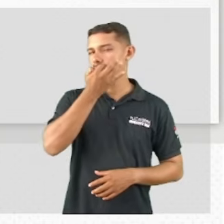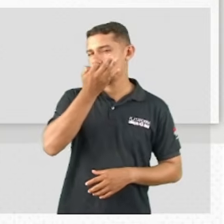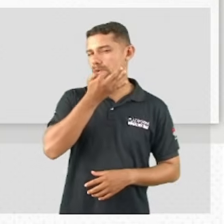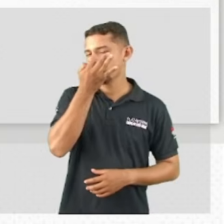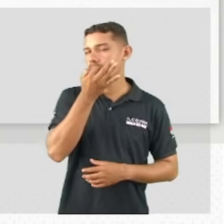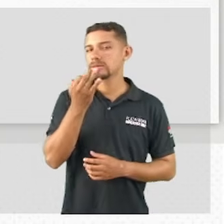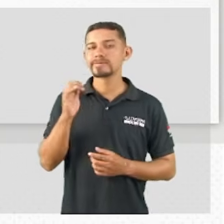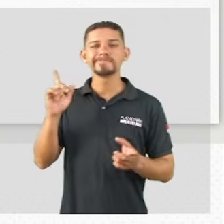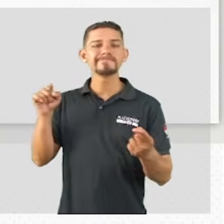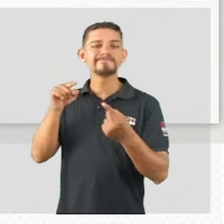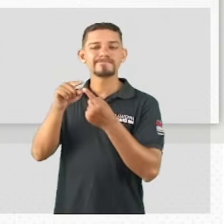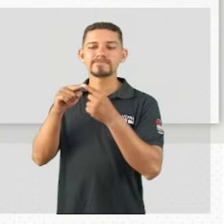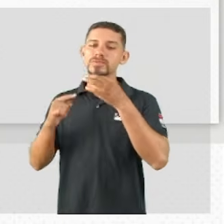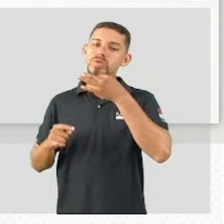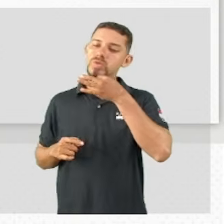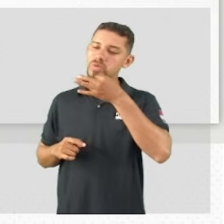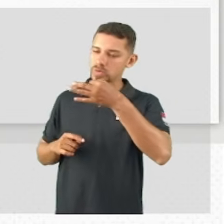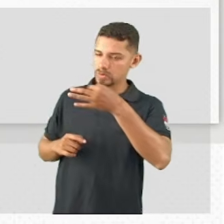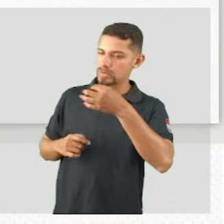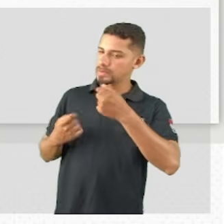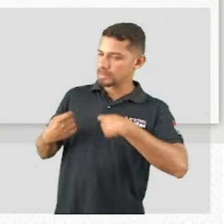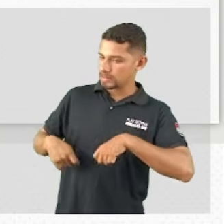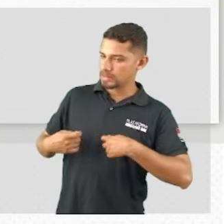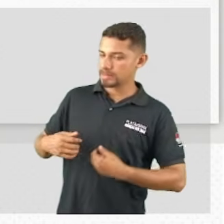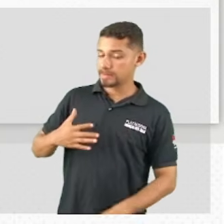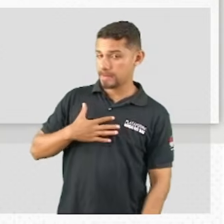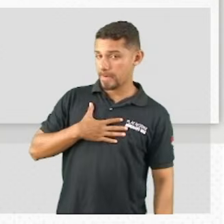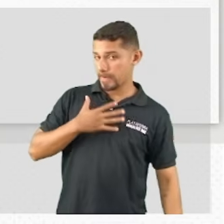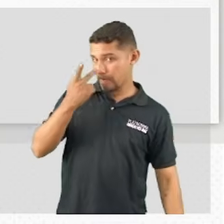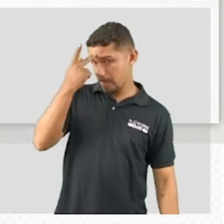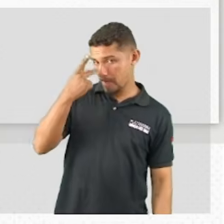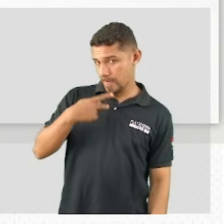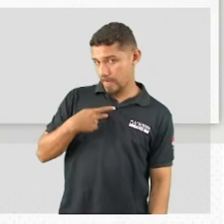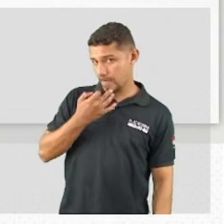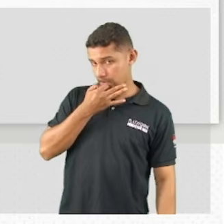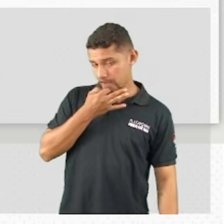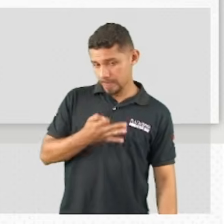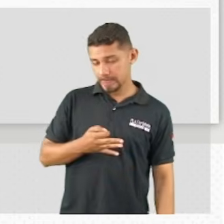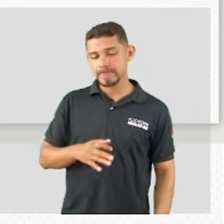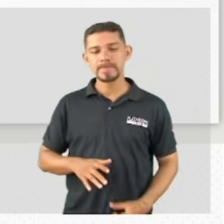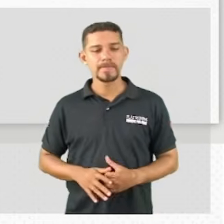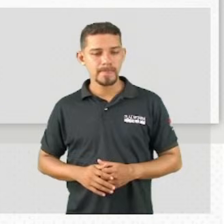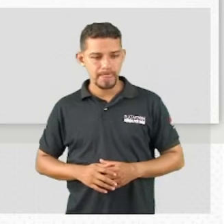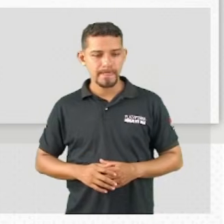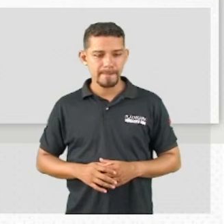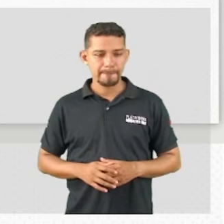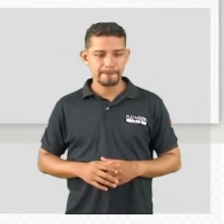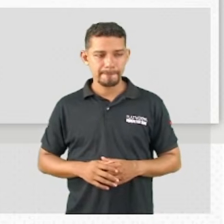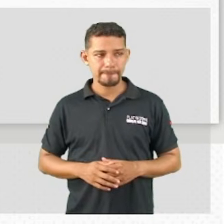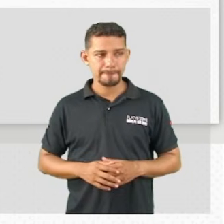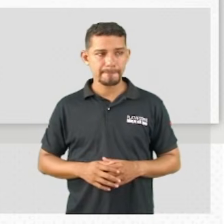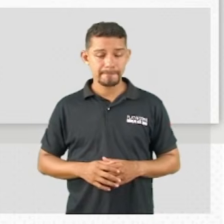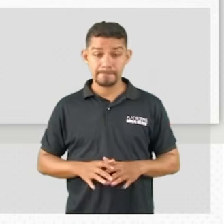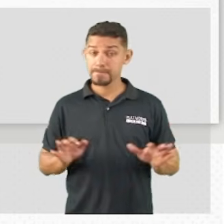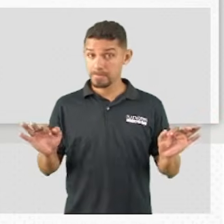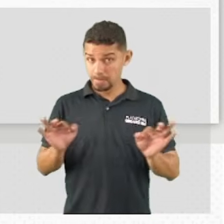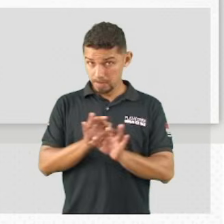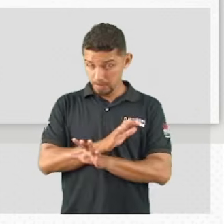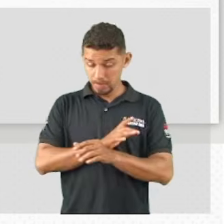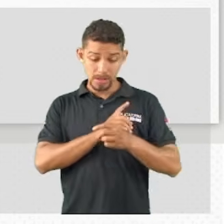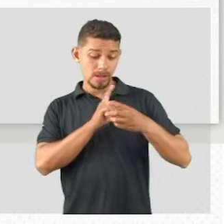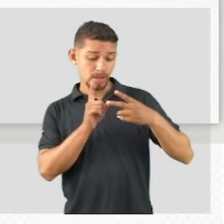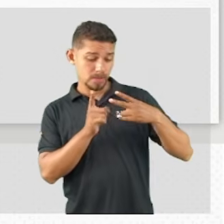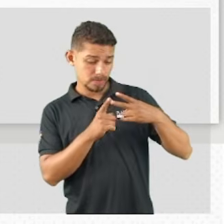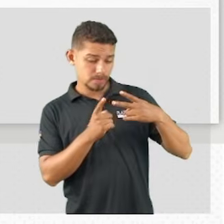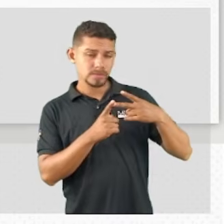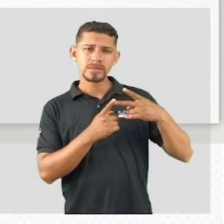favor de um ponto de vista, a favor do seu posicionamento. E aí, depois que cada participante argumenta, às vezes